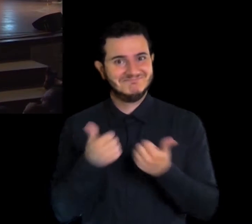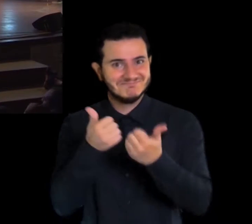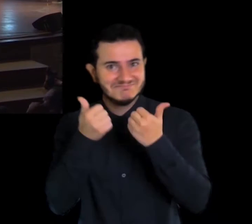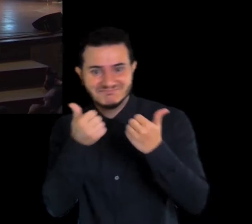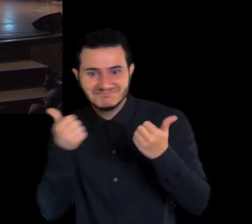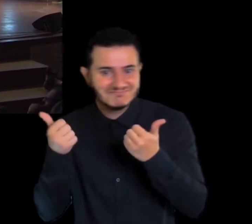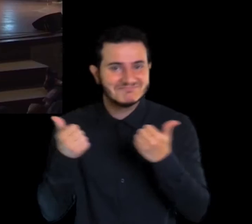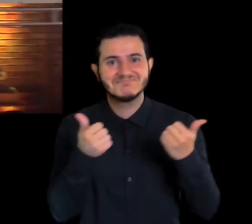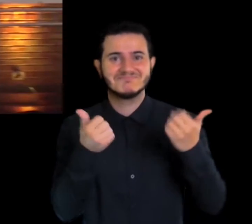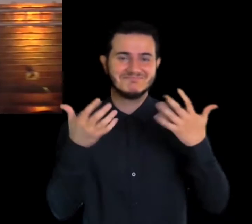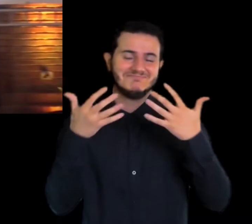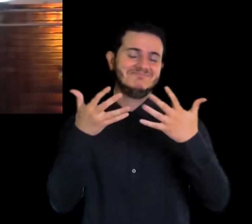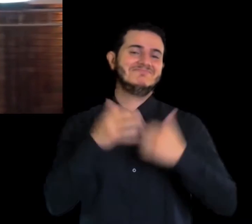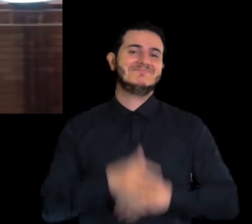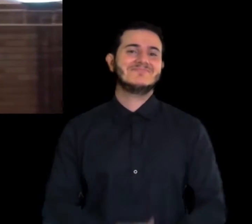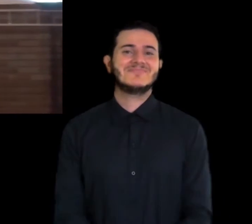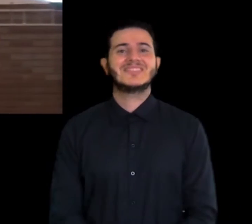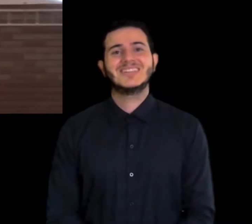Beleza.